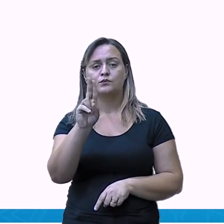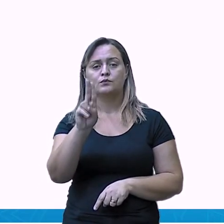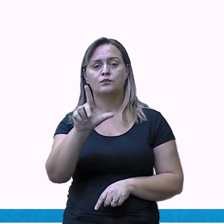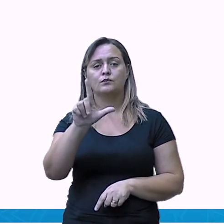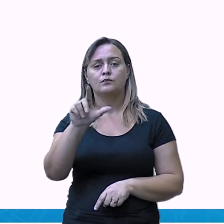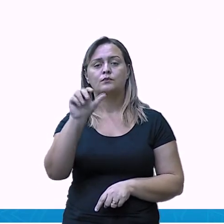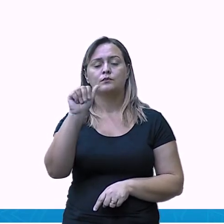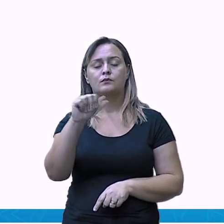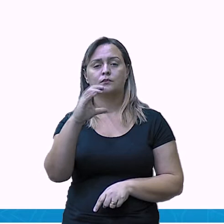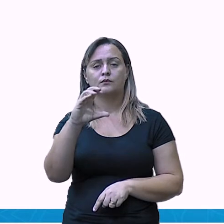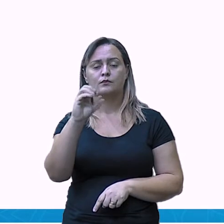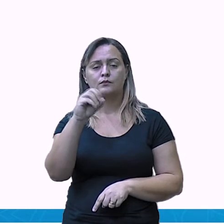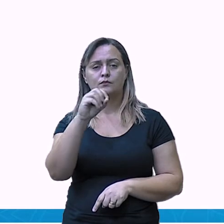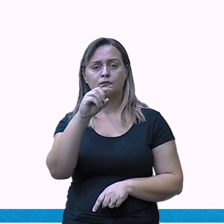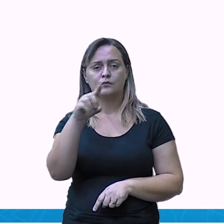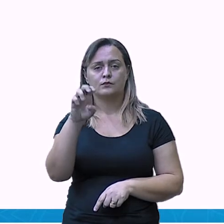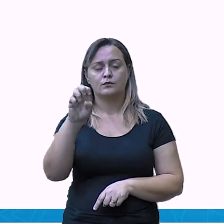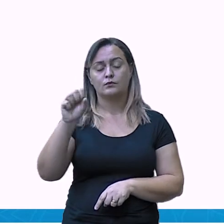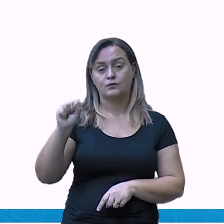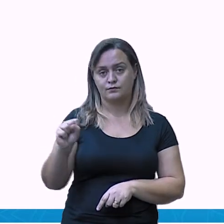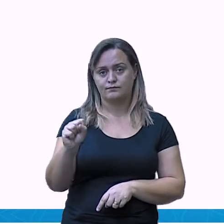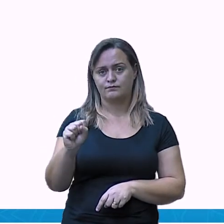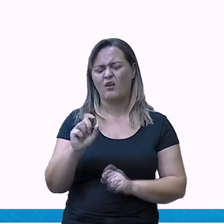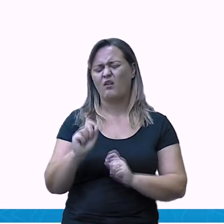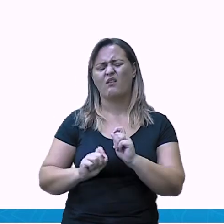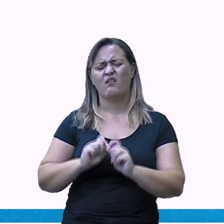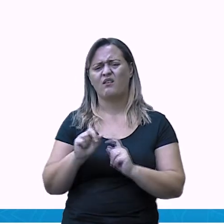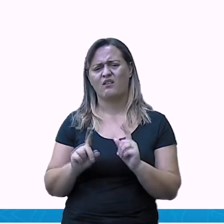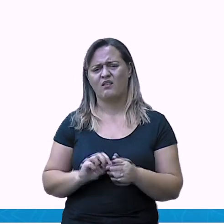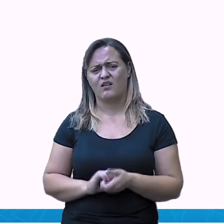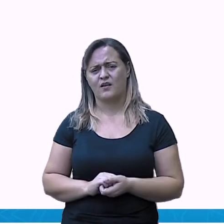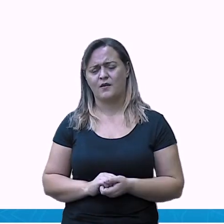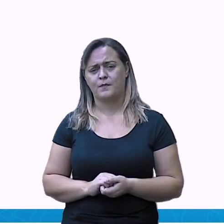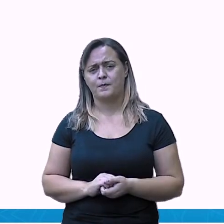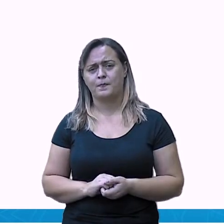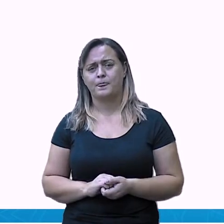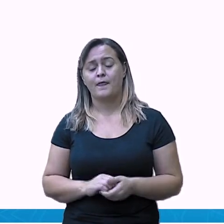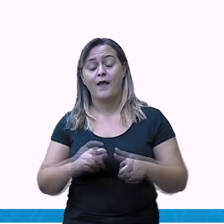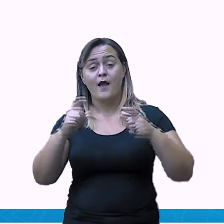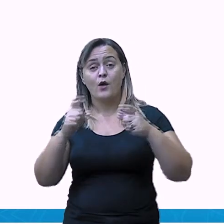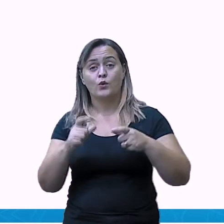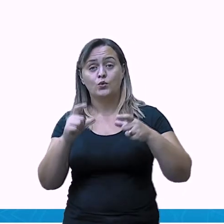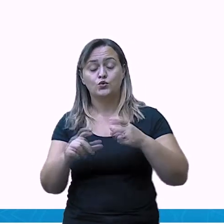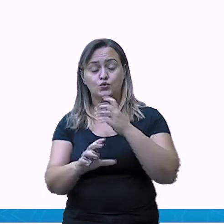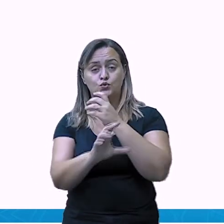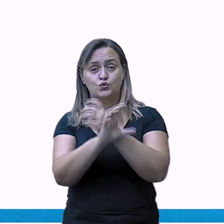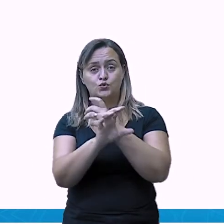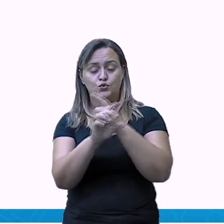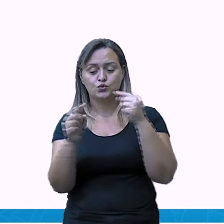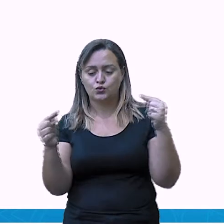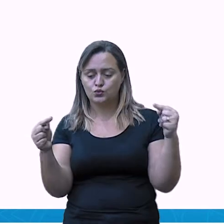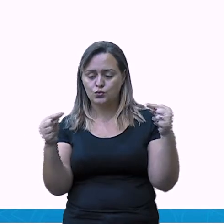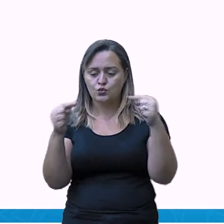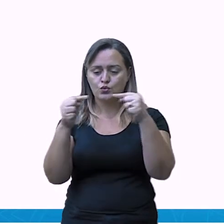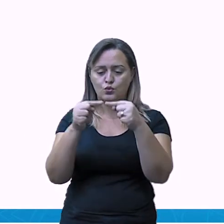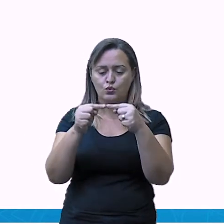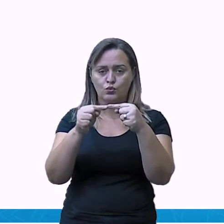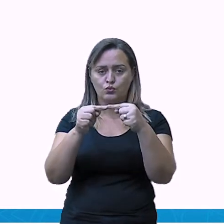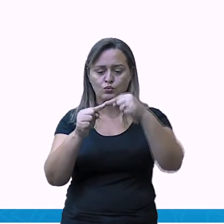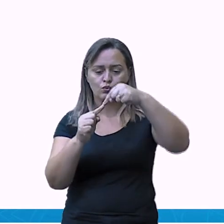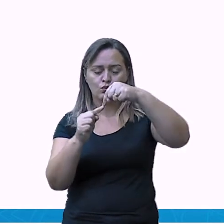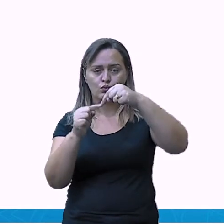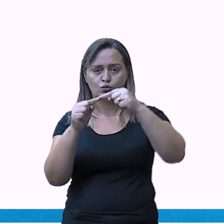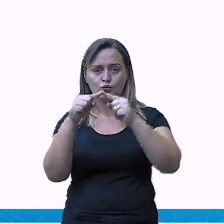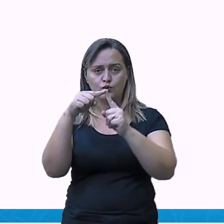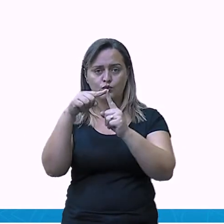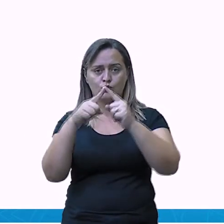as articulações ou as juntas? É exatamente os locais onde os ossos se ligam, onde os